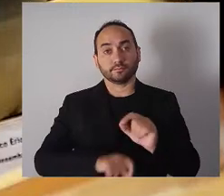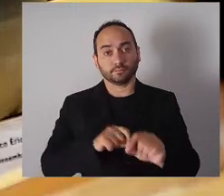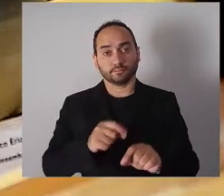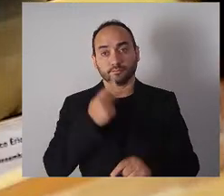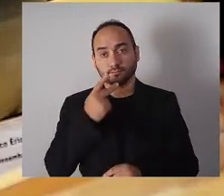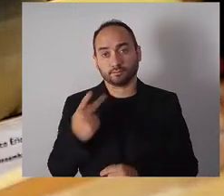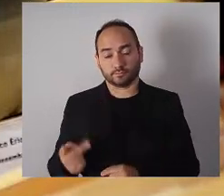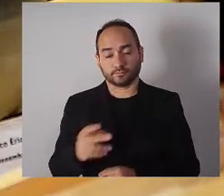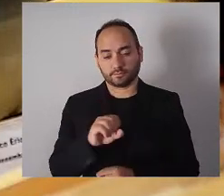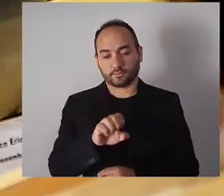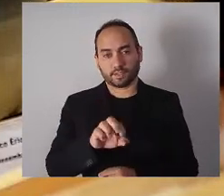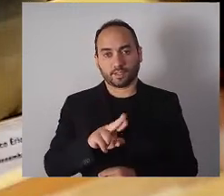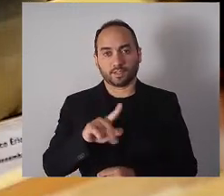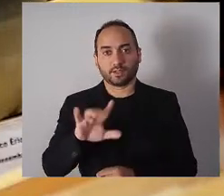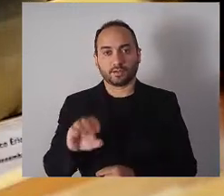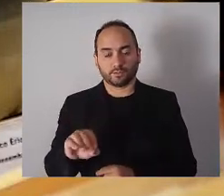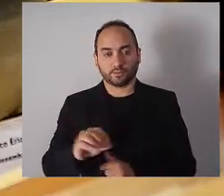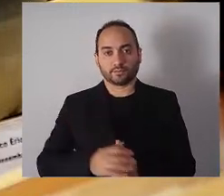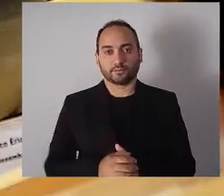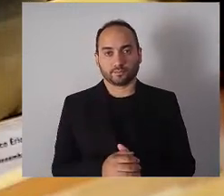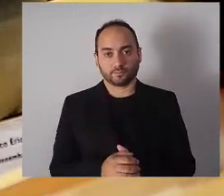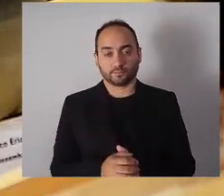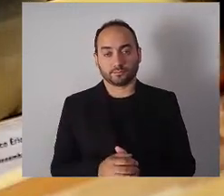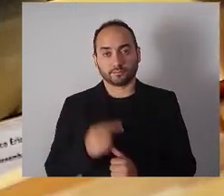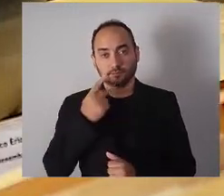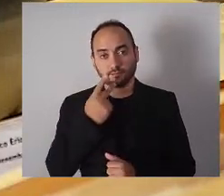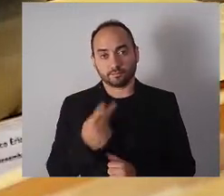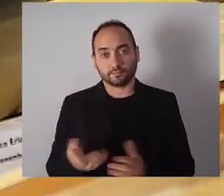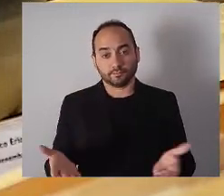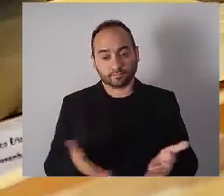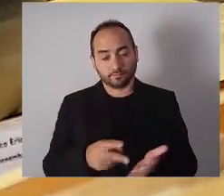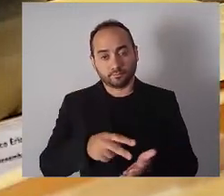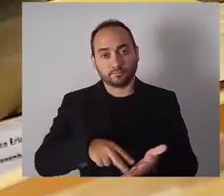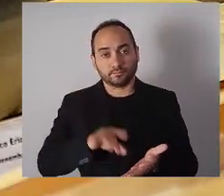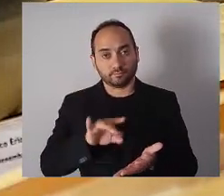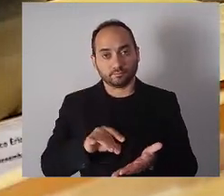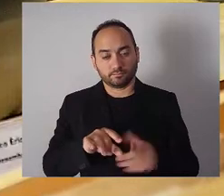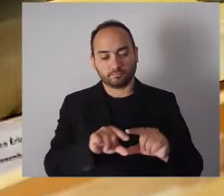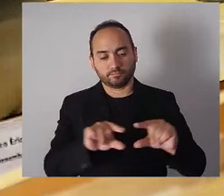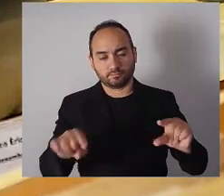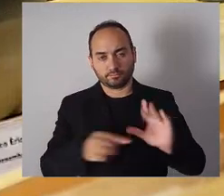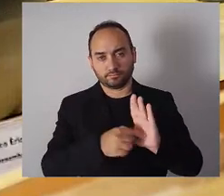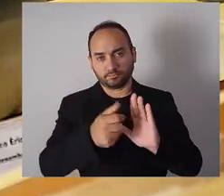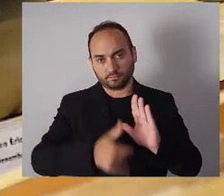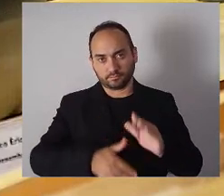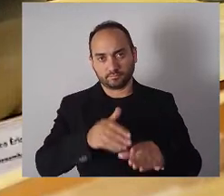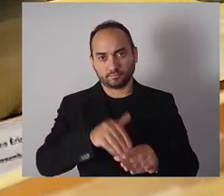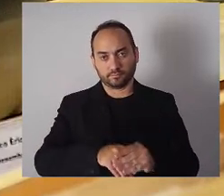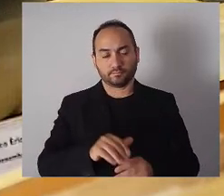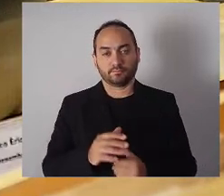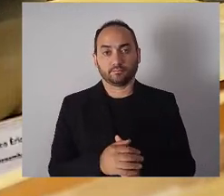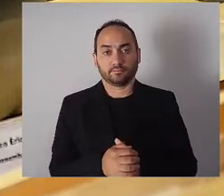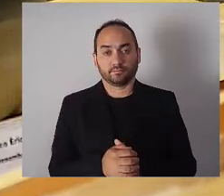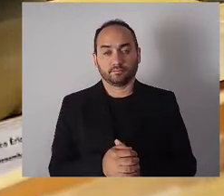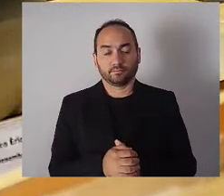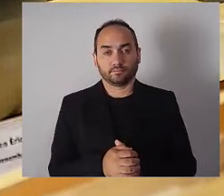ministro Sérgio Banhos. Né? E aí eu vou ler apenas a parte negritada aqui no voto do ministro Sérgio Banhos, onde ele diz,